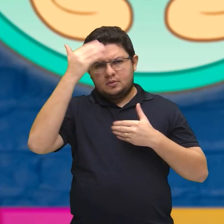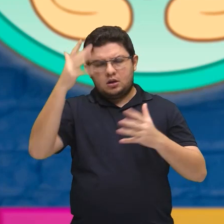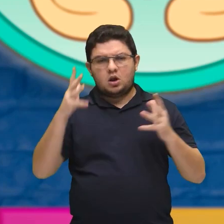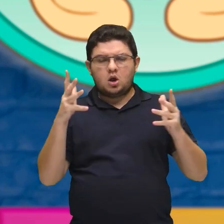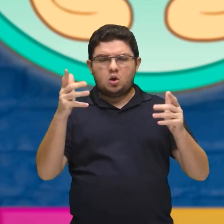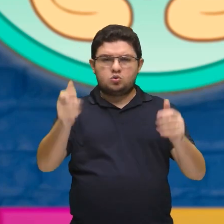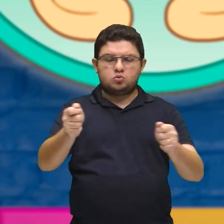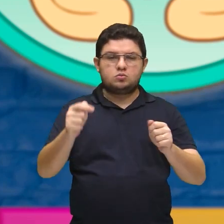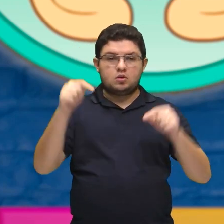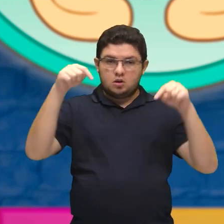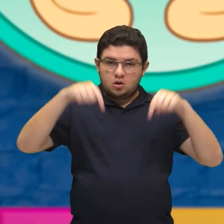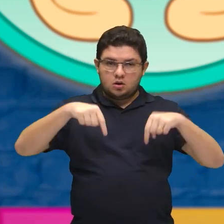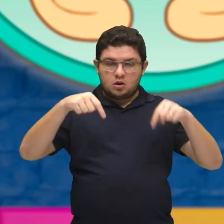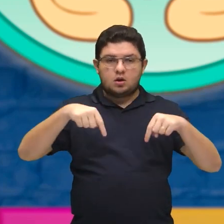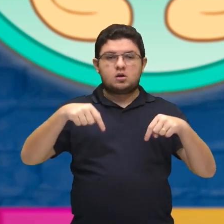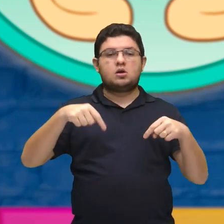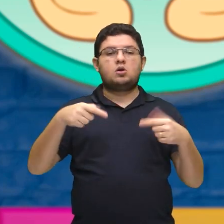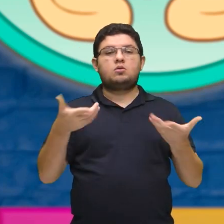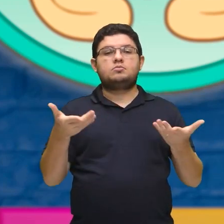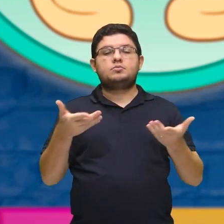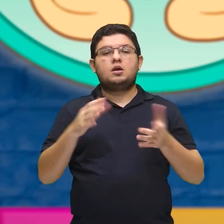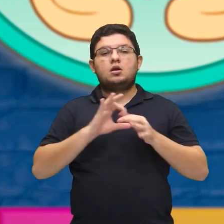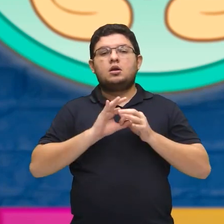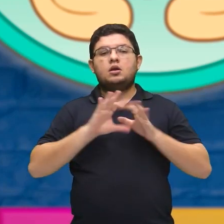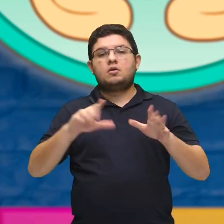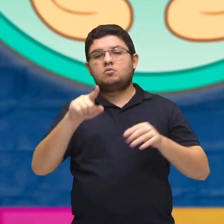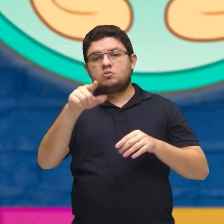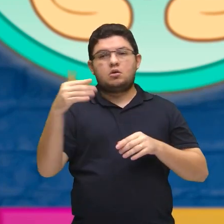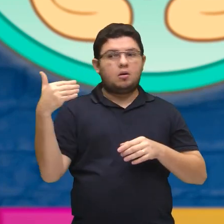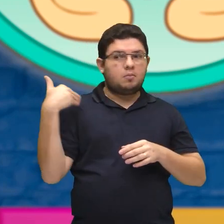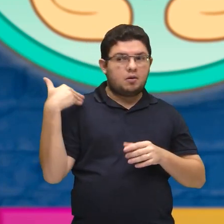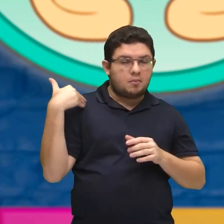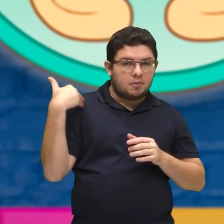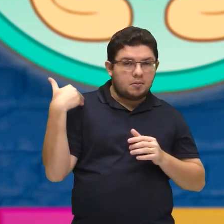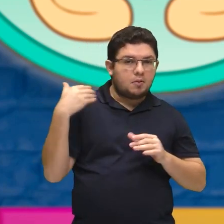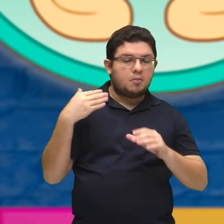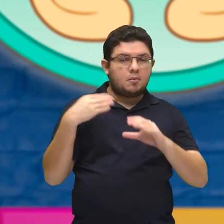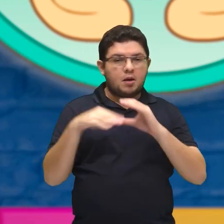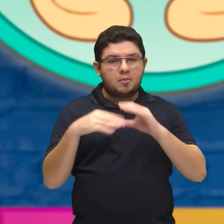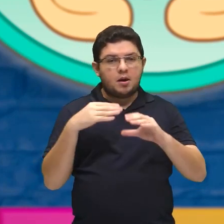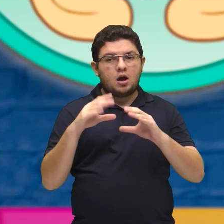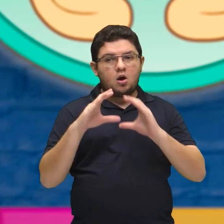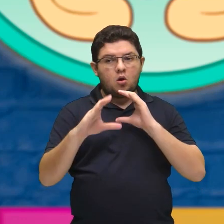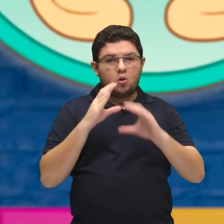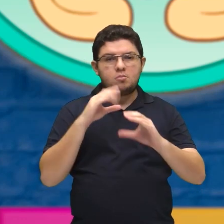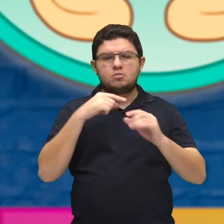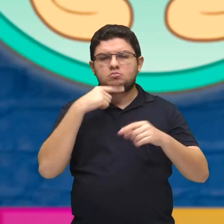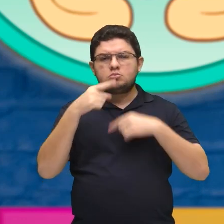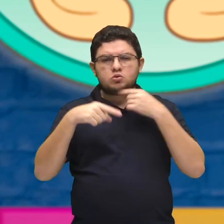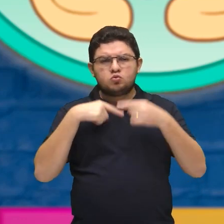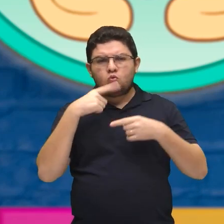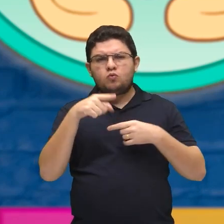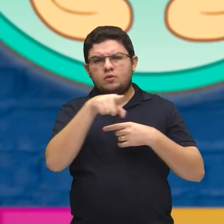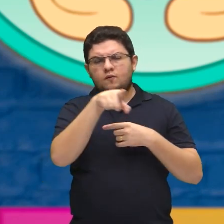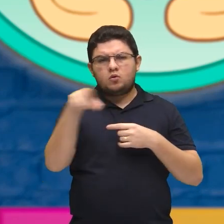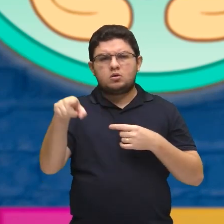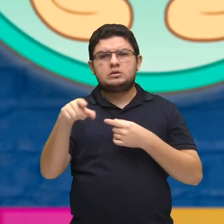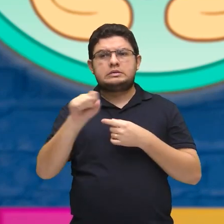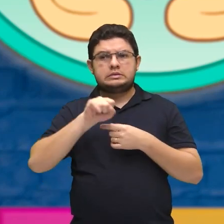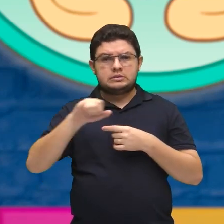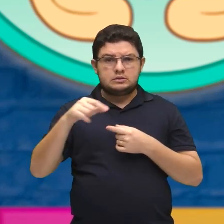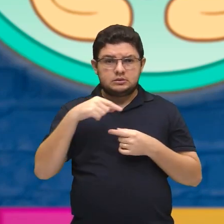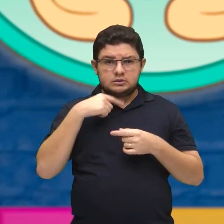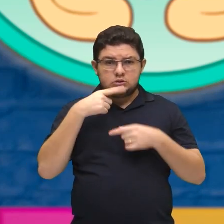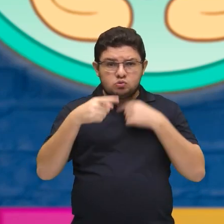Fico aqui nessa disposição de vocês, né? Qualquer dúvida que não conseguiu gerar aqui